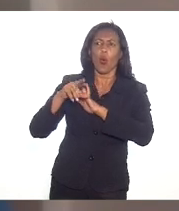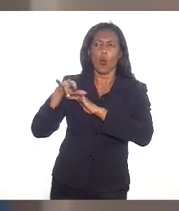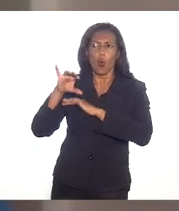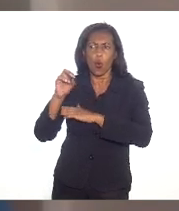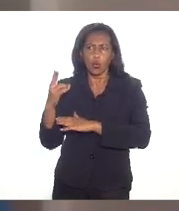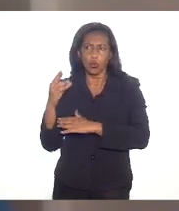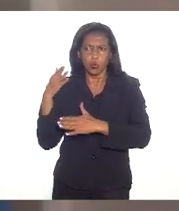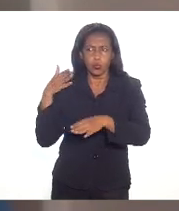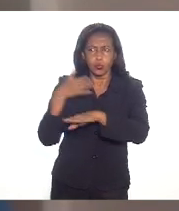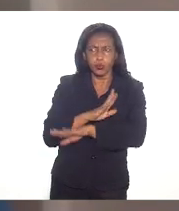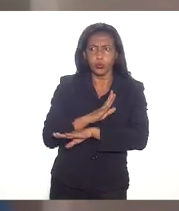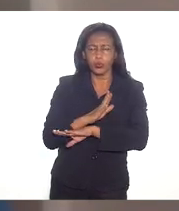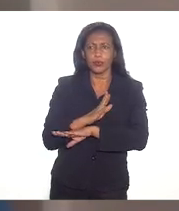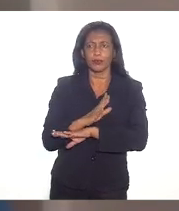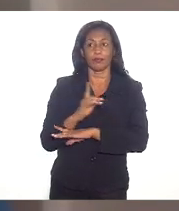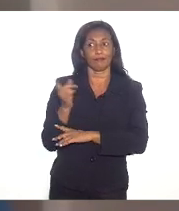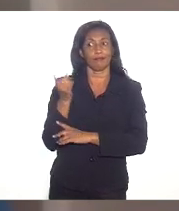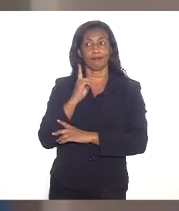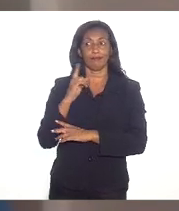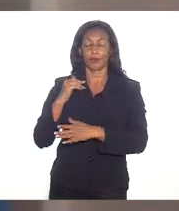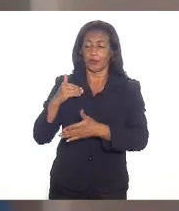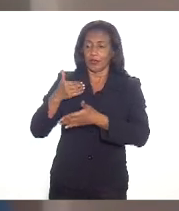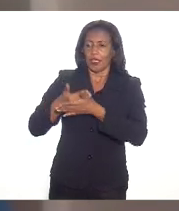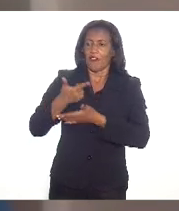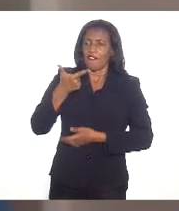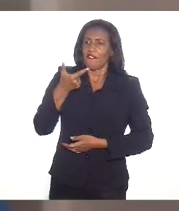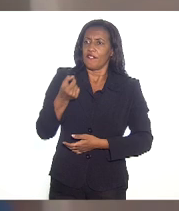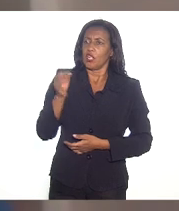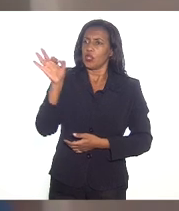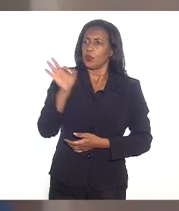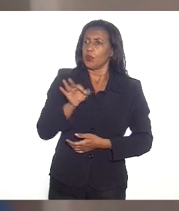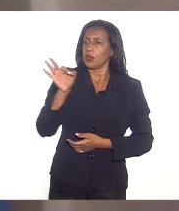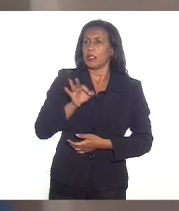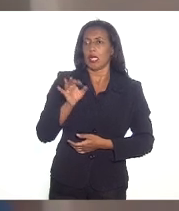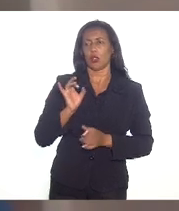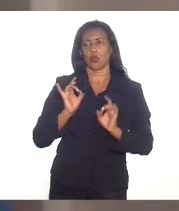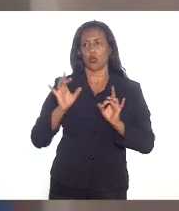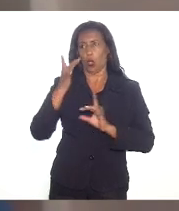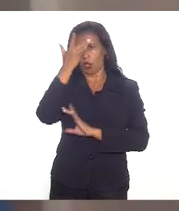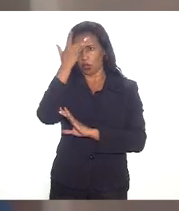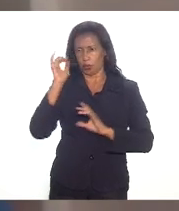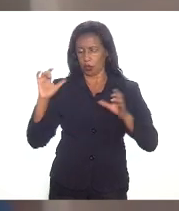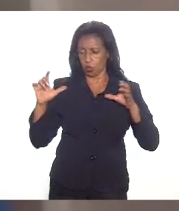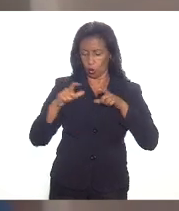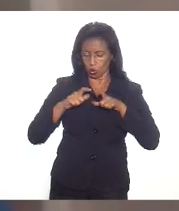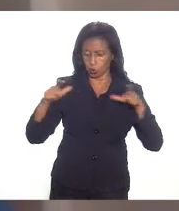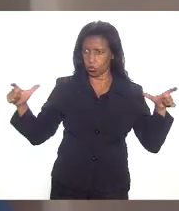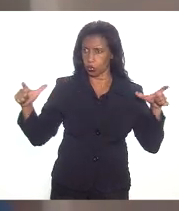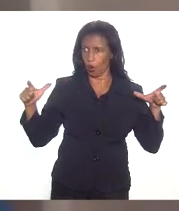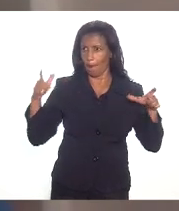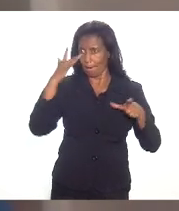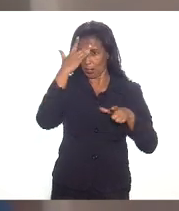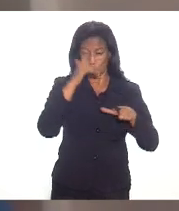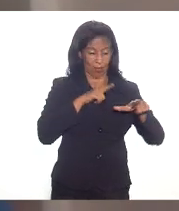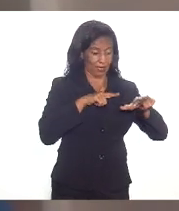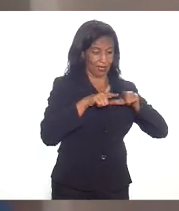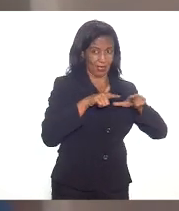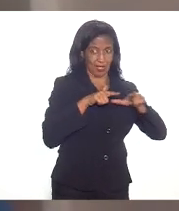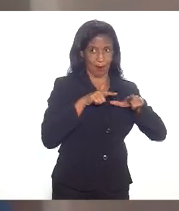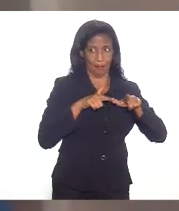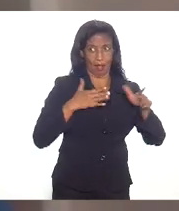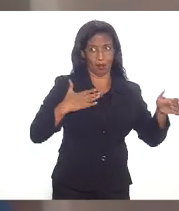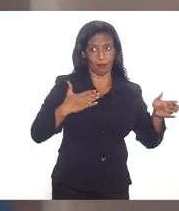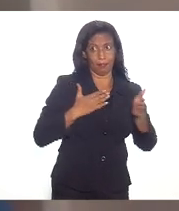Janeiro, da cidade do Rio, não chega a 20% do total do emprego total formal. Ou